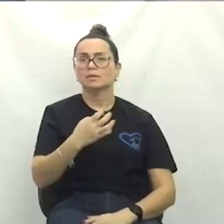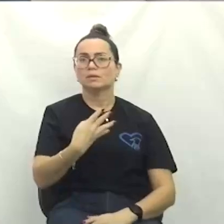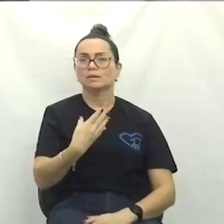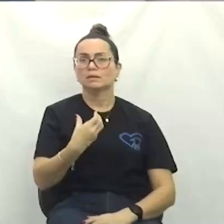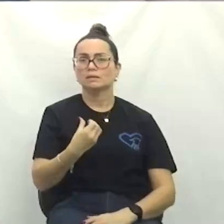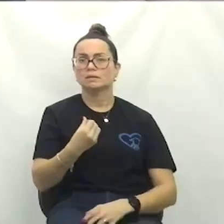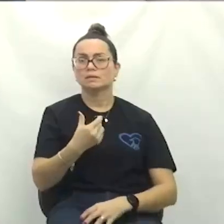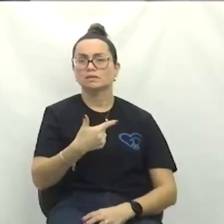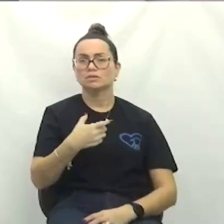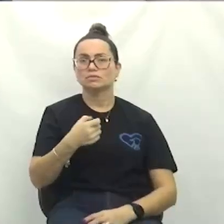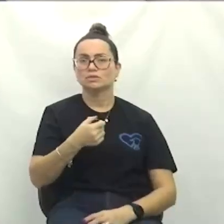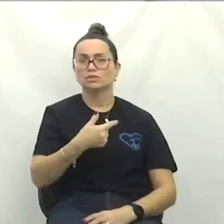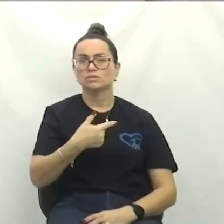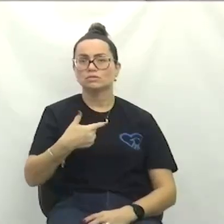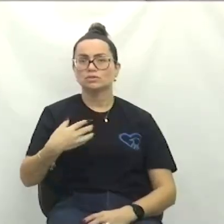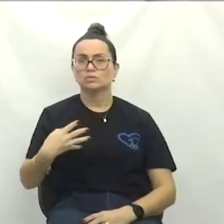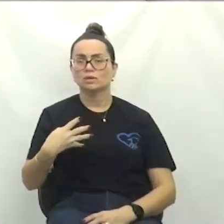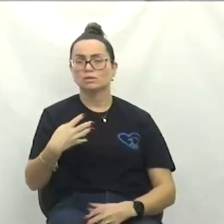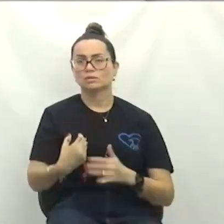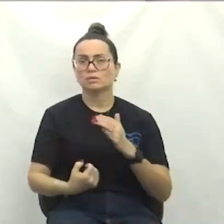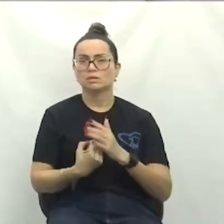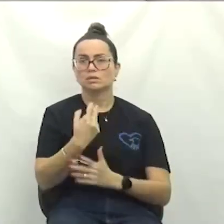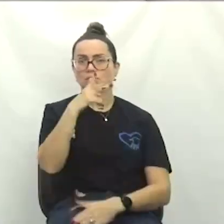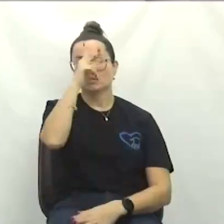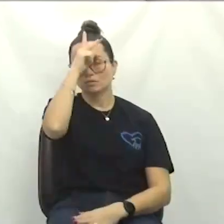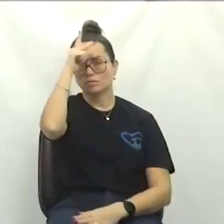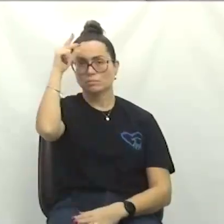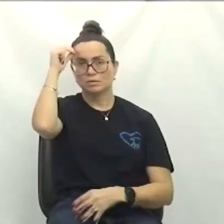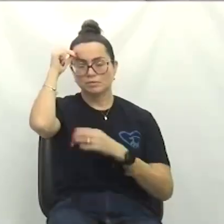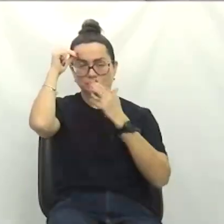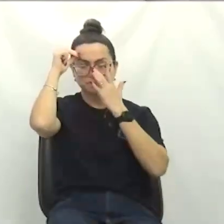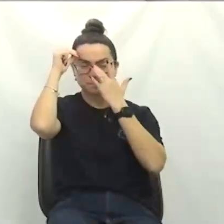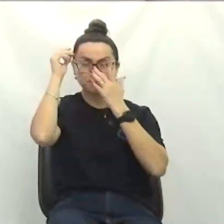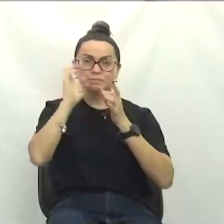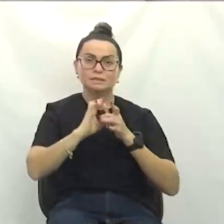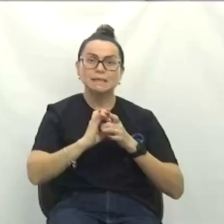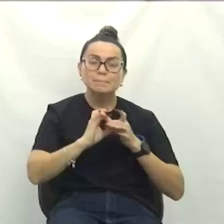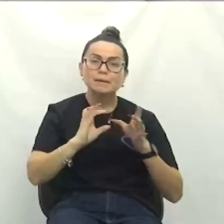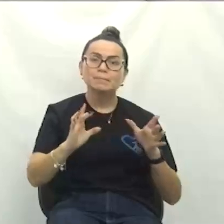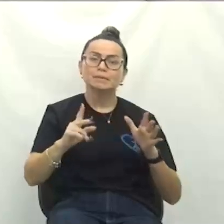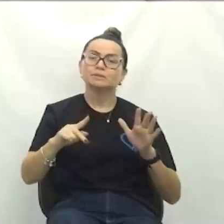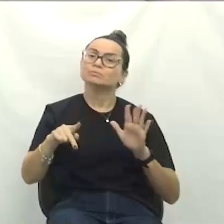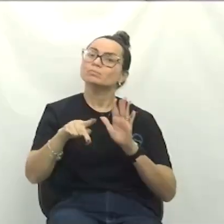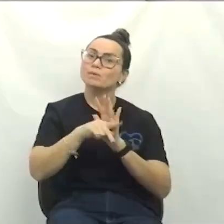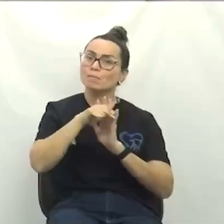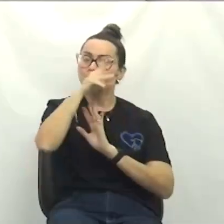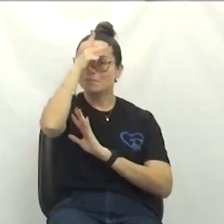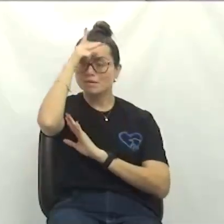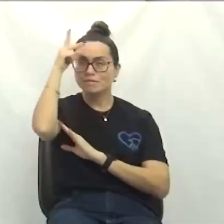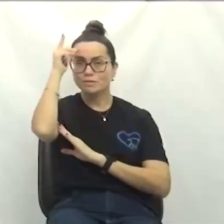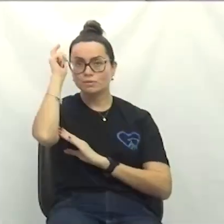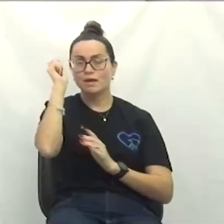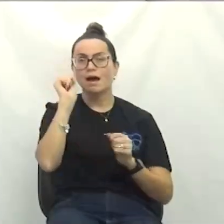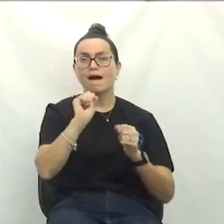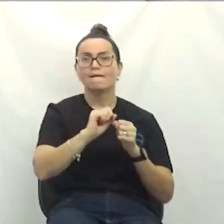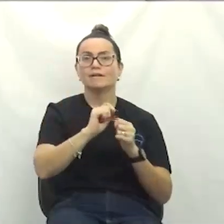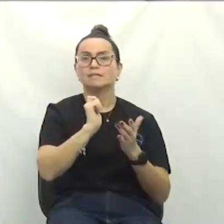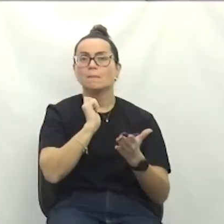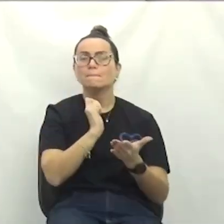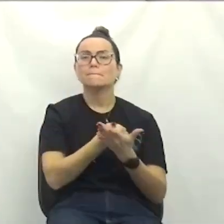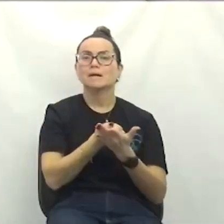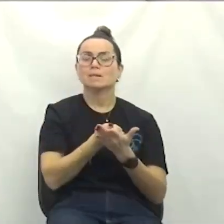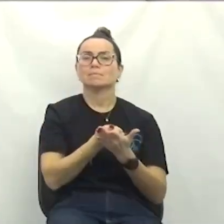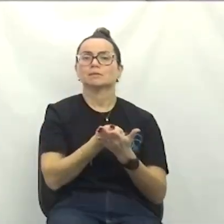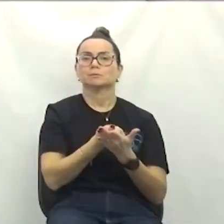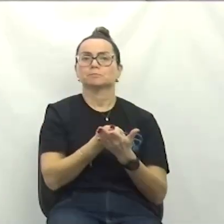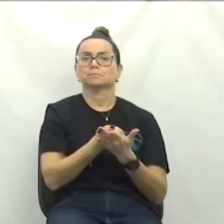.2024, de autoria do chefe do Poder Executivo Municipal, que autoriza o Poder Executivo a efetivar o pagamento de indenização